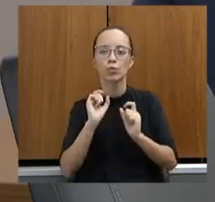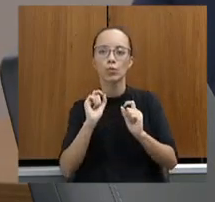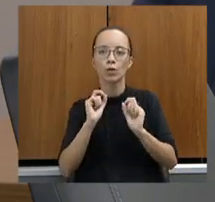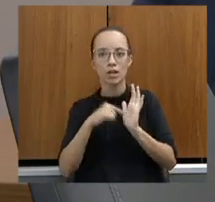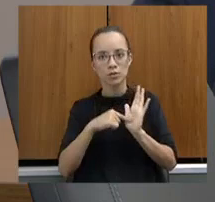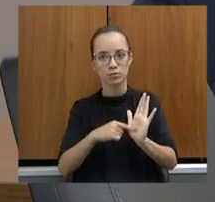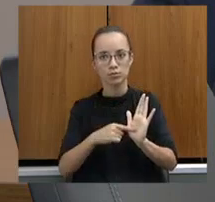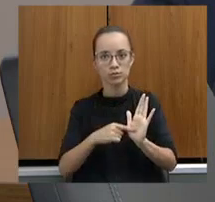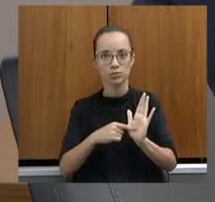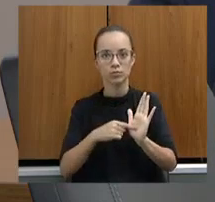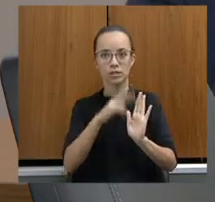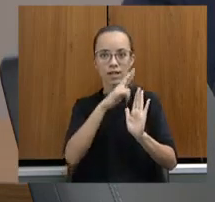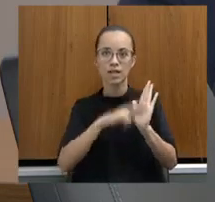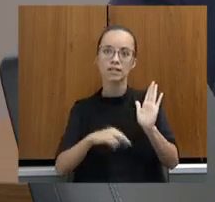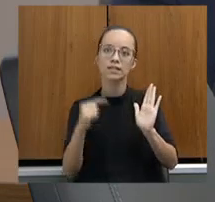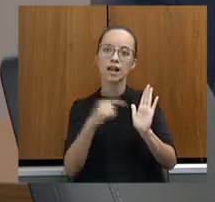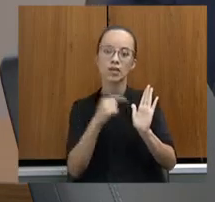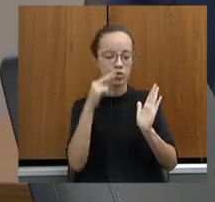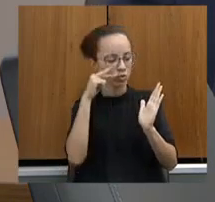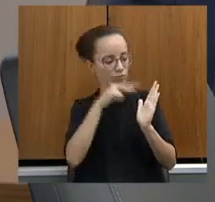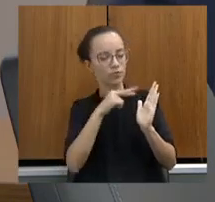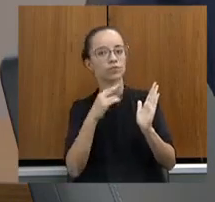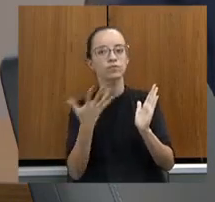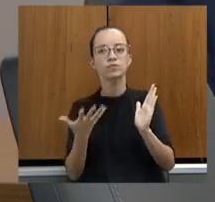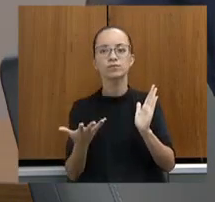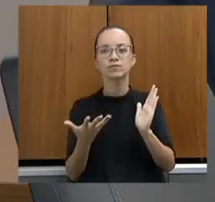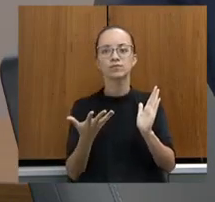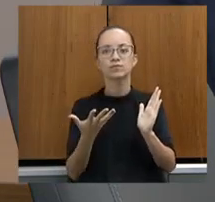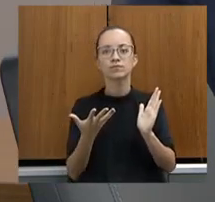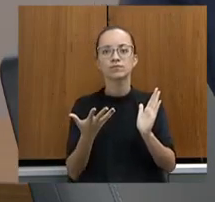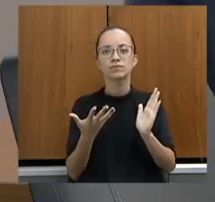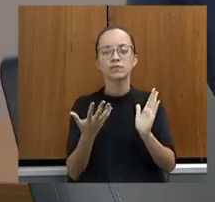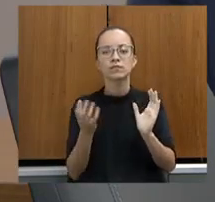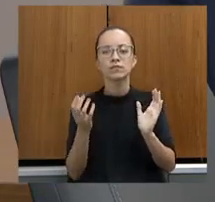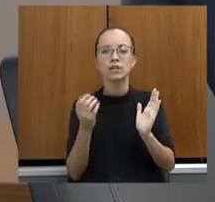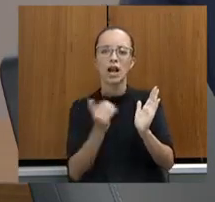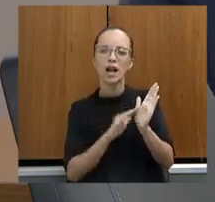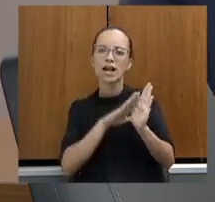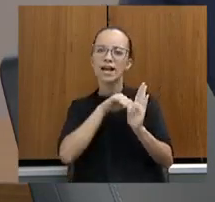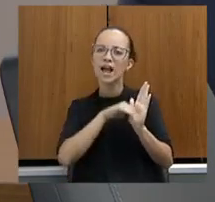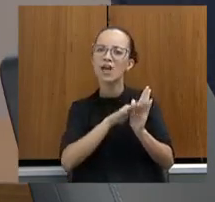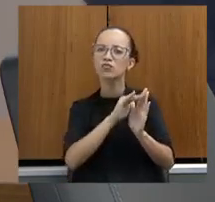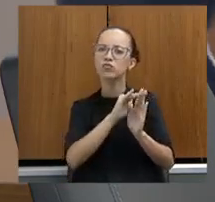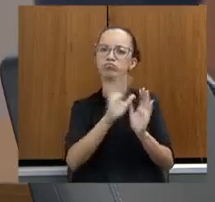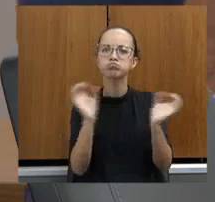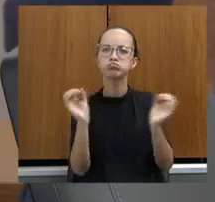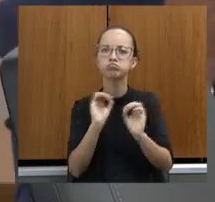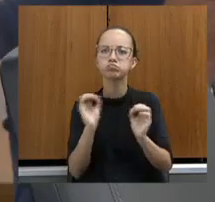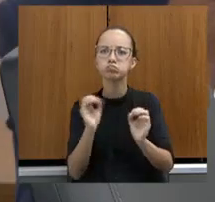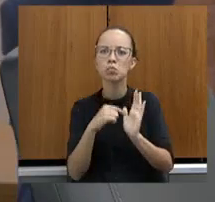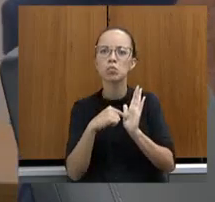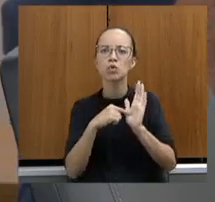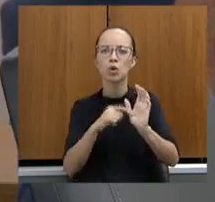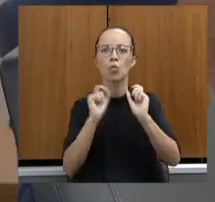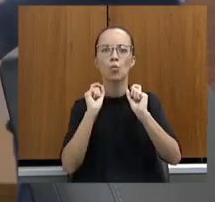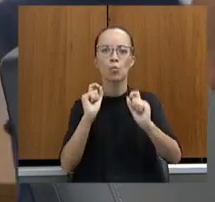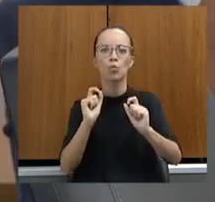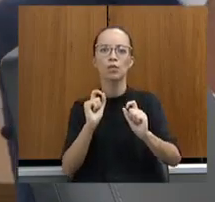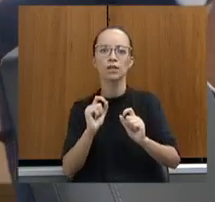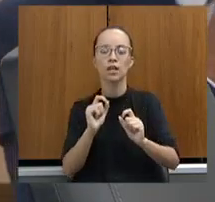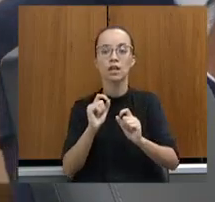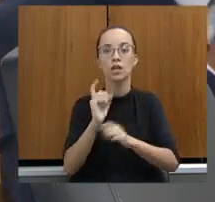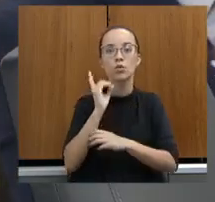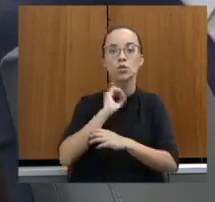por esses relatórios que aqui vejo nenhum gráfico nenhum gráfico né demonstrando que o estado